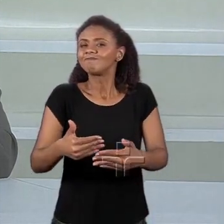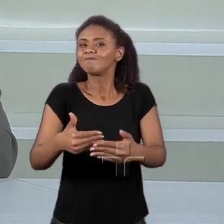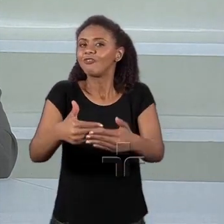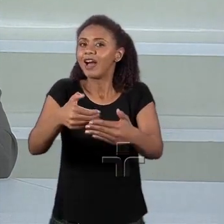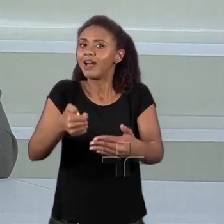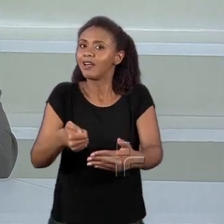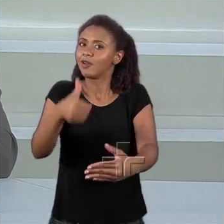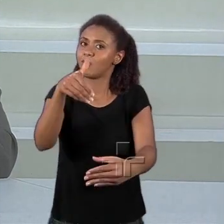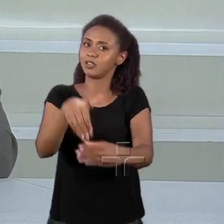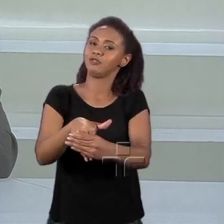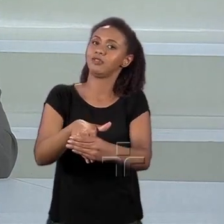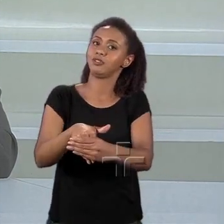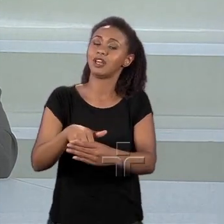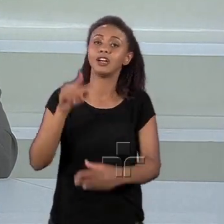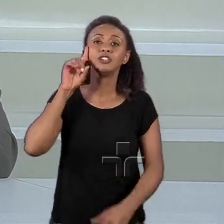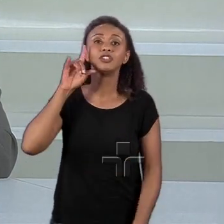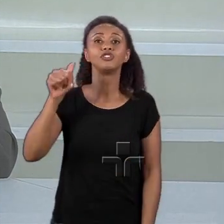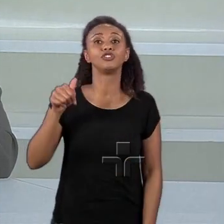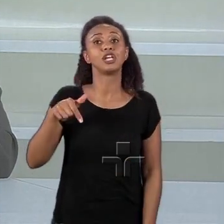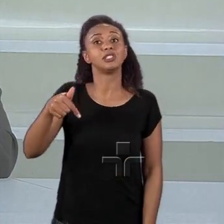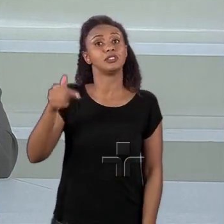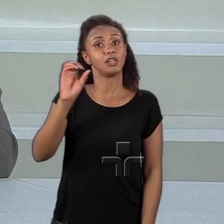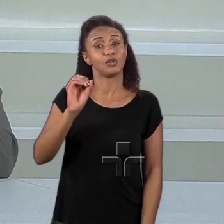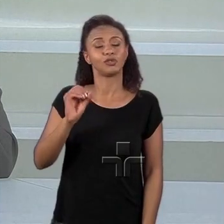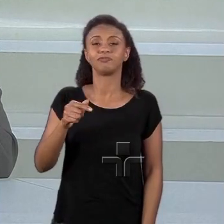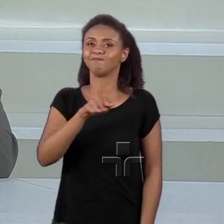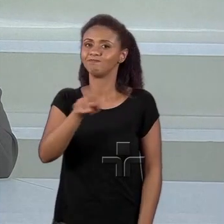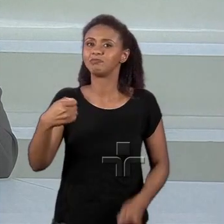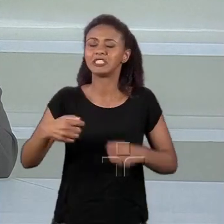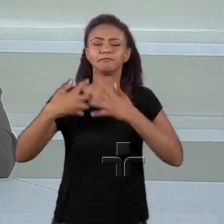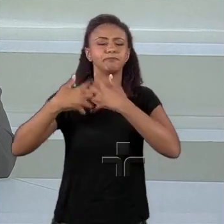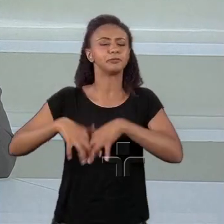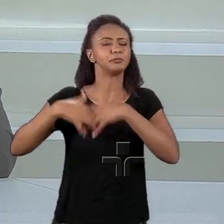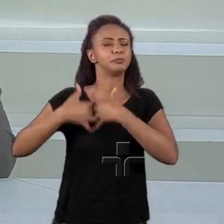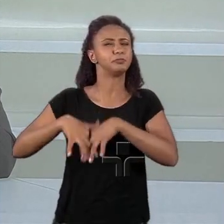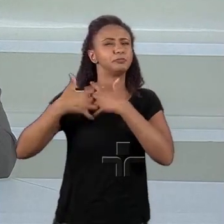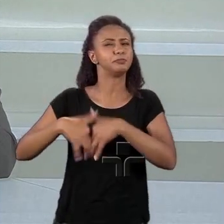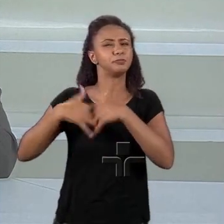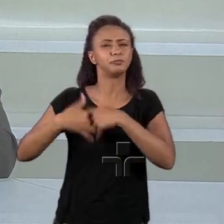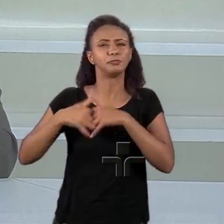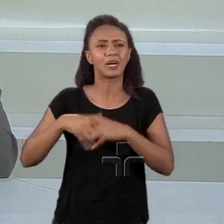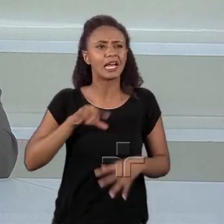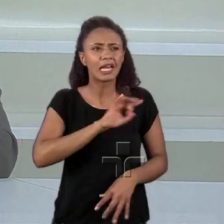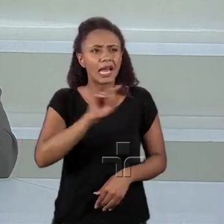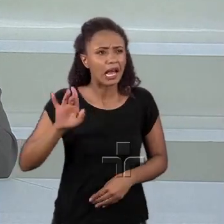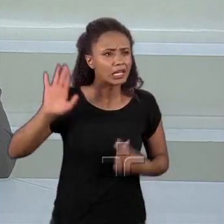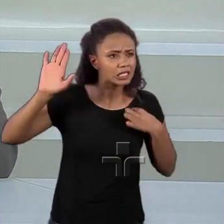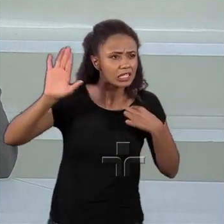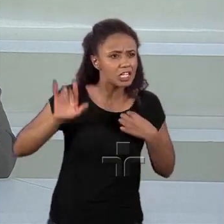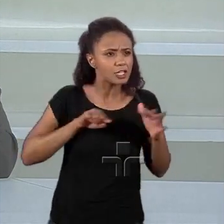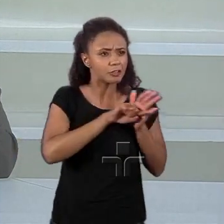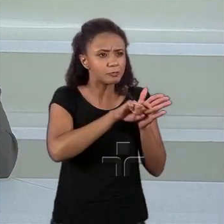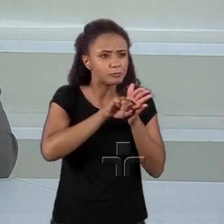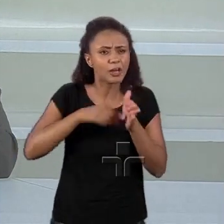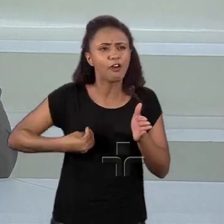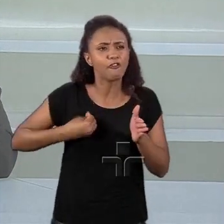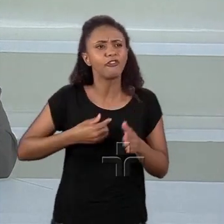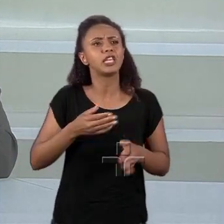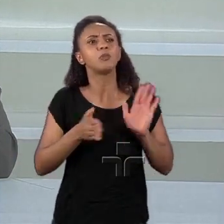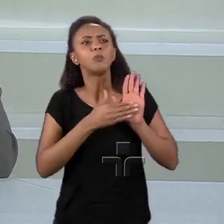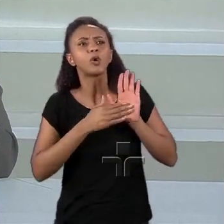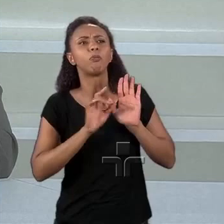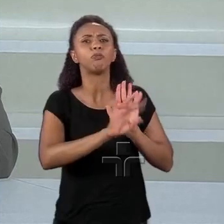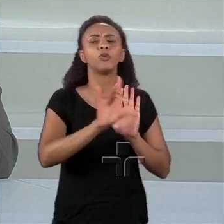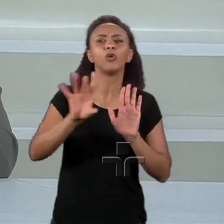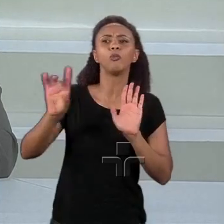dia 7 de outubro. É preciso uma reflexão muito profunda, olhar a ficha de cada um dos candidatos, o que cada um está dizendo, o que